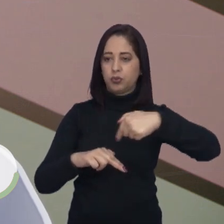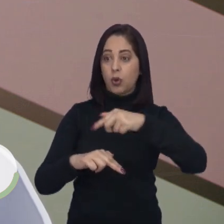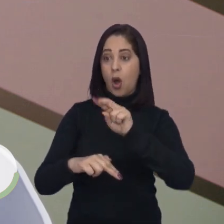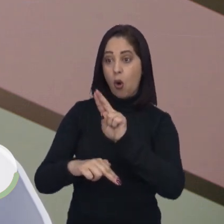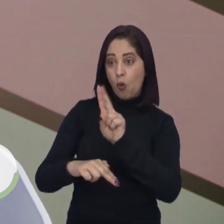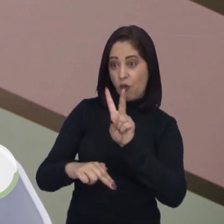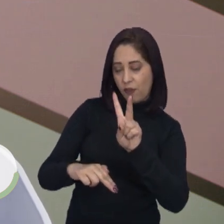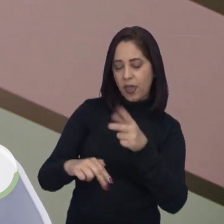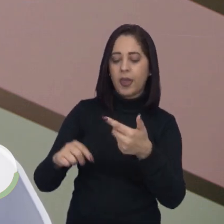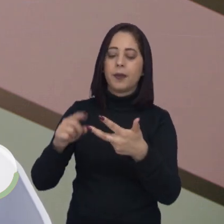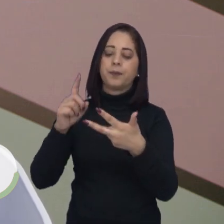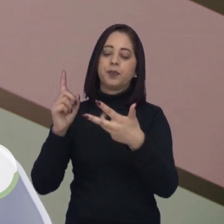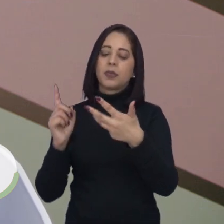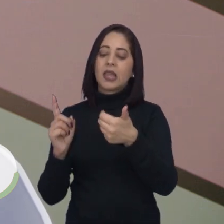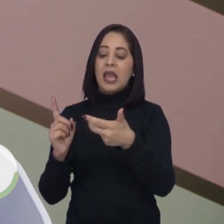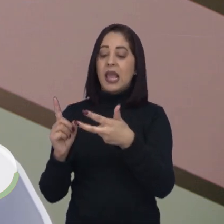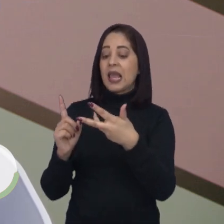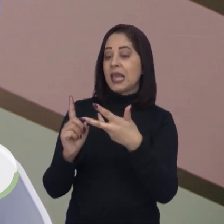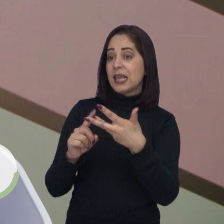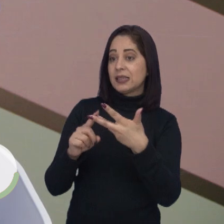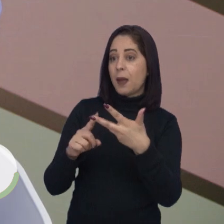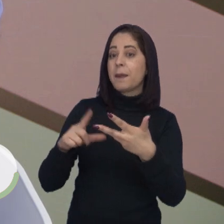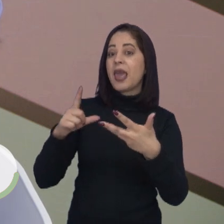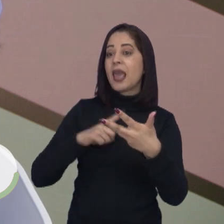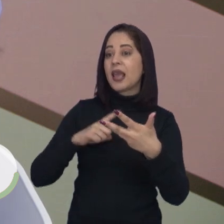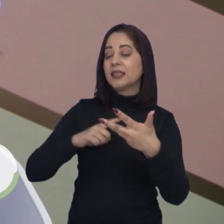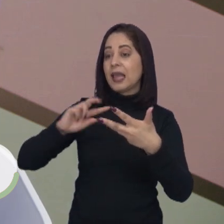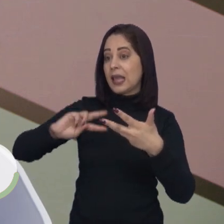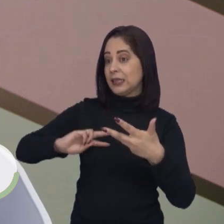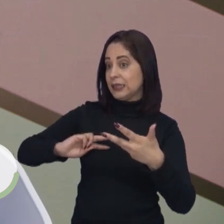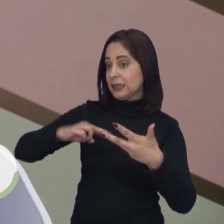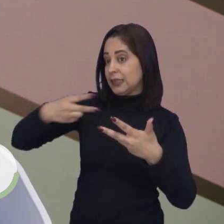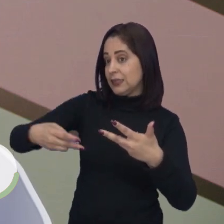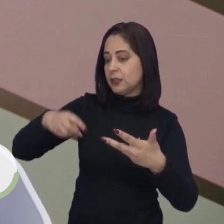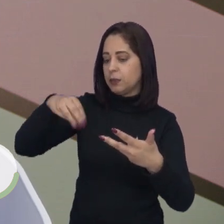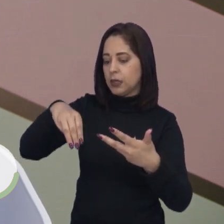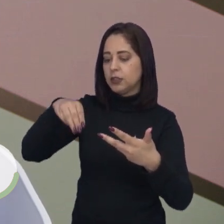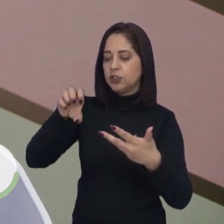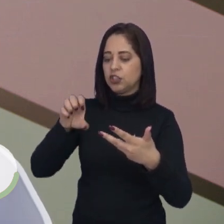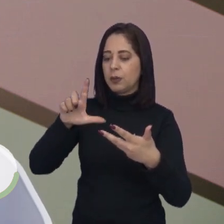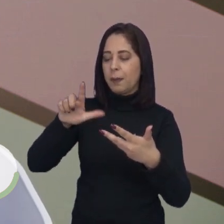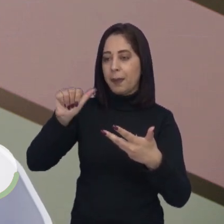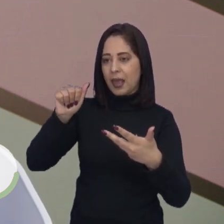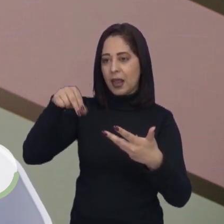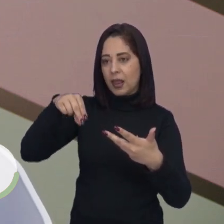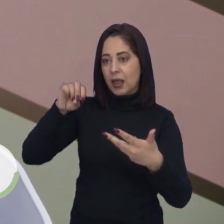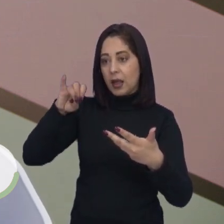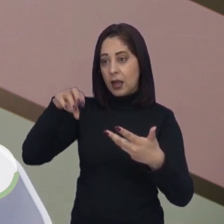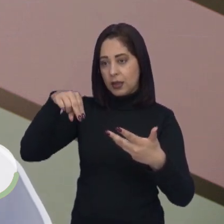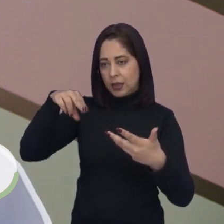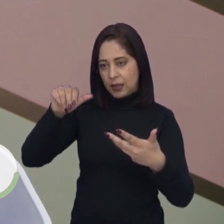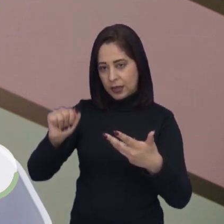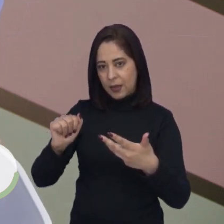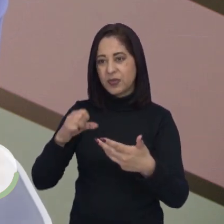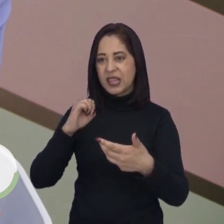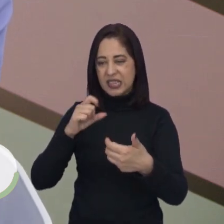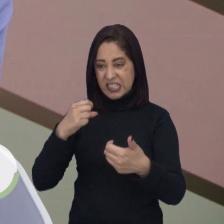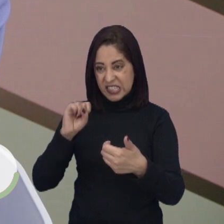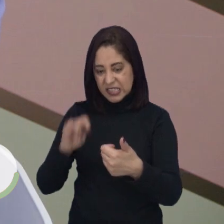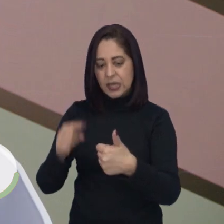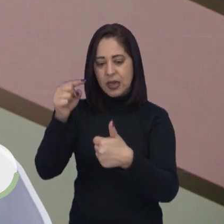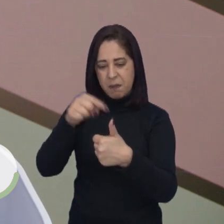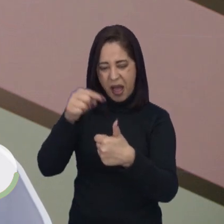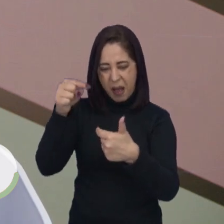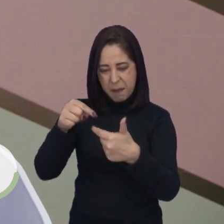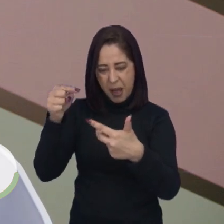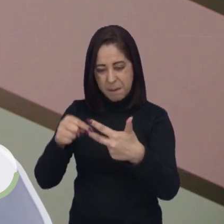E também temos o transplante de melanócito, que é quando você não teve resultado com nenhuma dessas